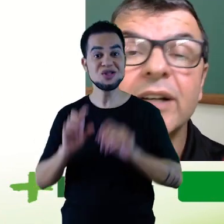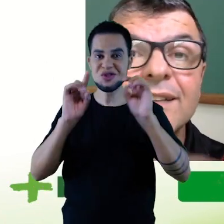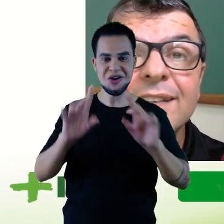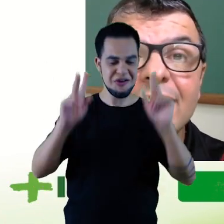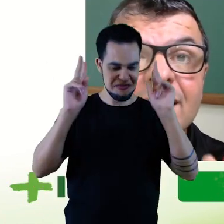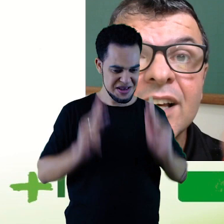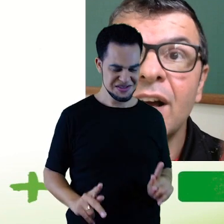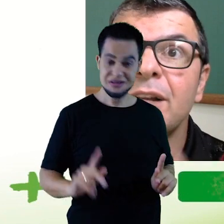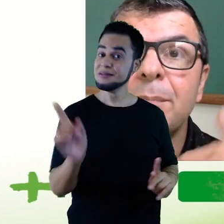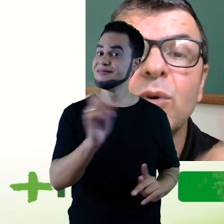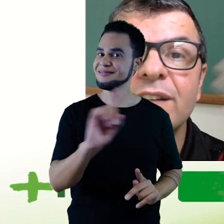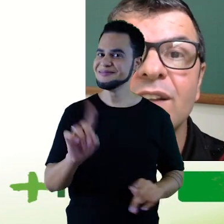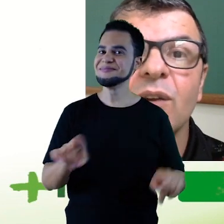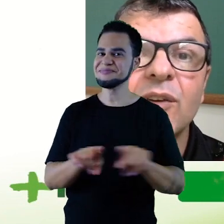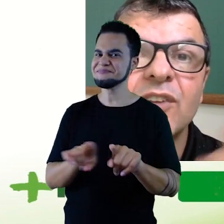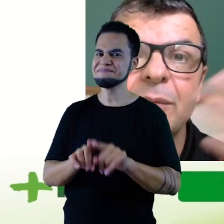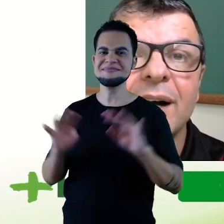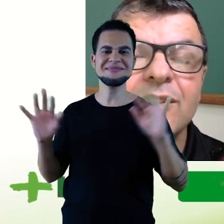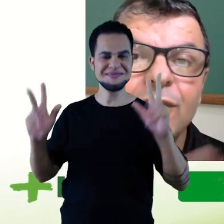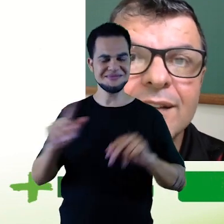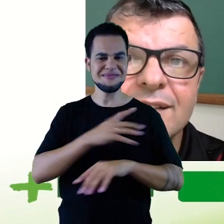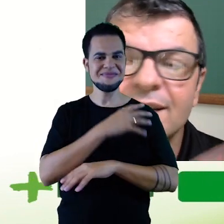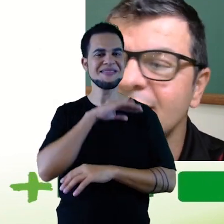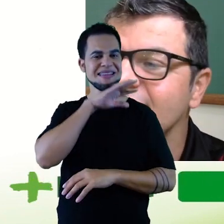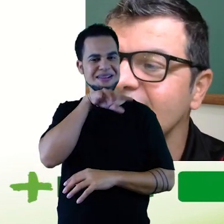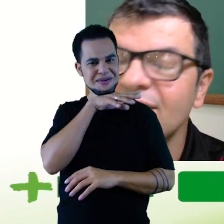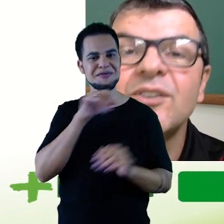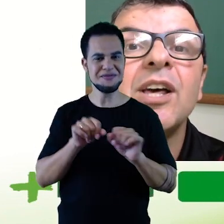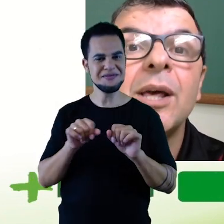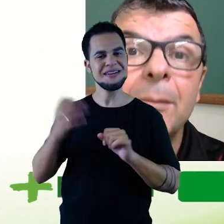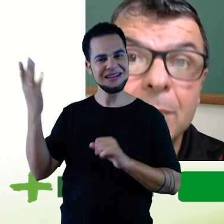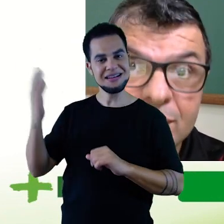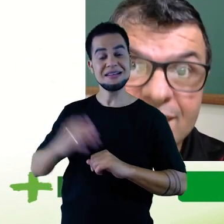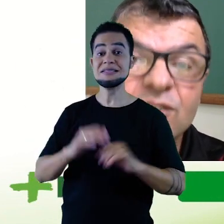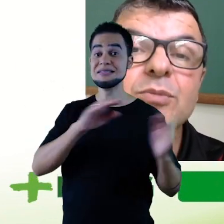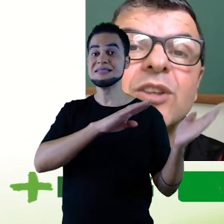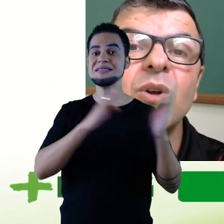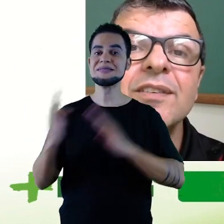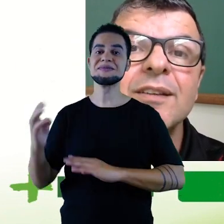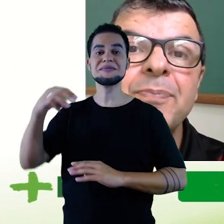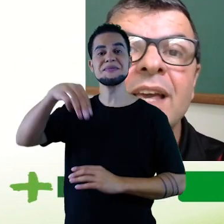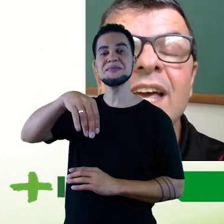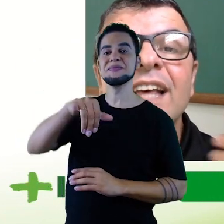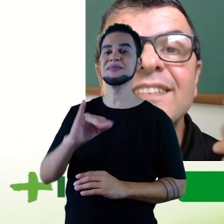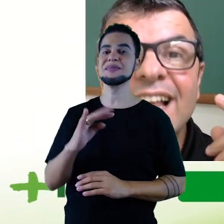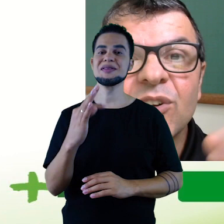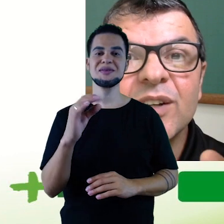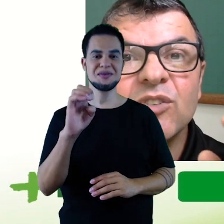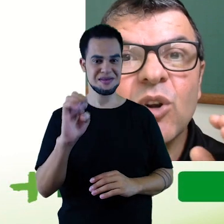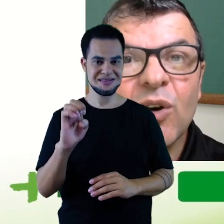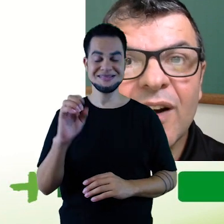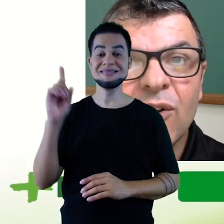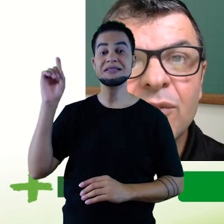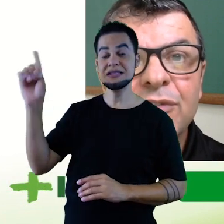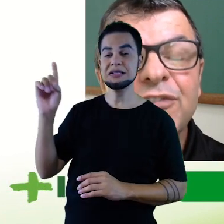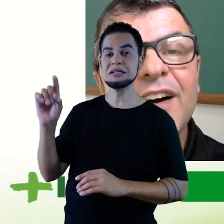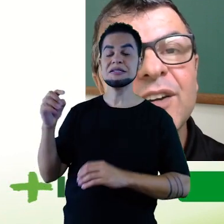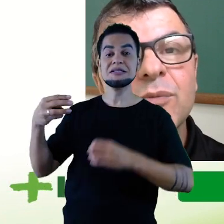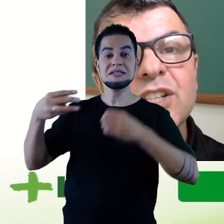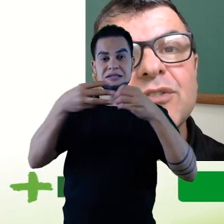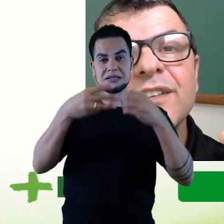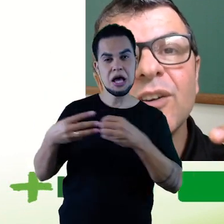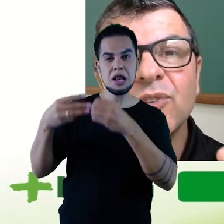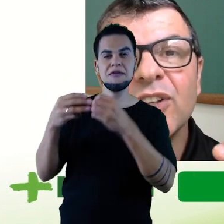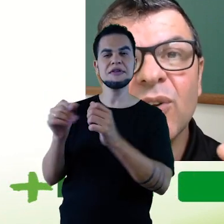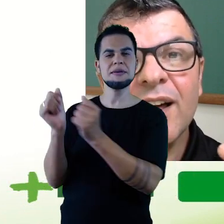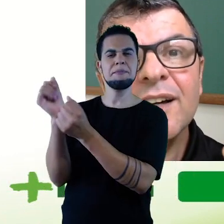gente? Qualquer ser pluricelular, os animais fazem cicatrização. Processo de mitose. Células do local farão